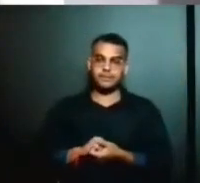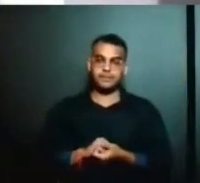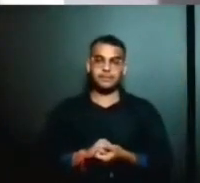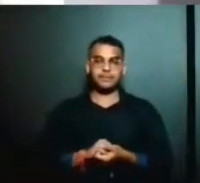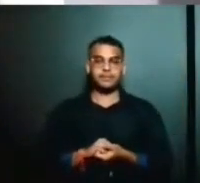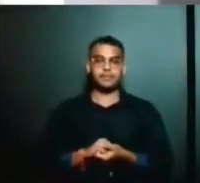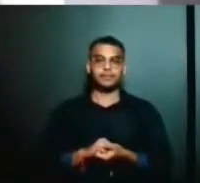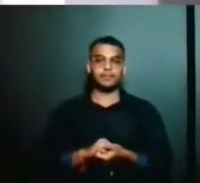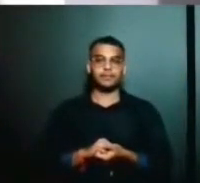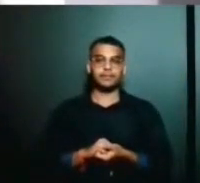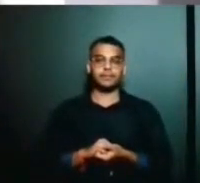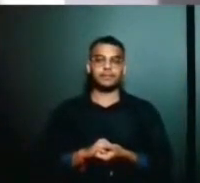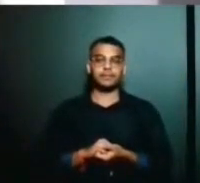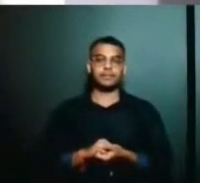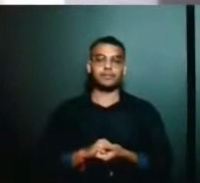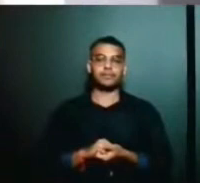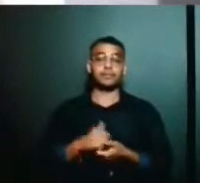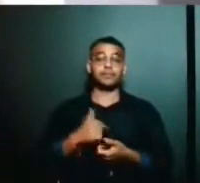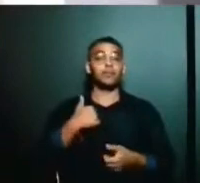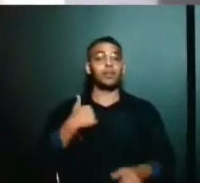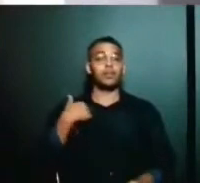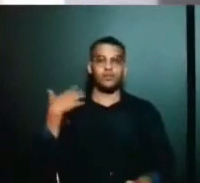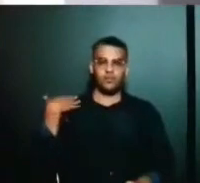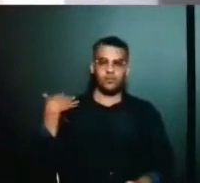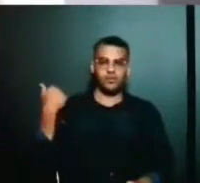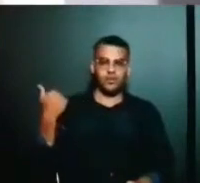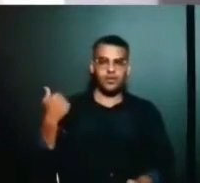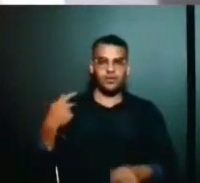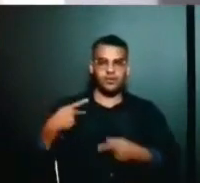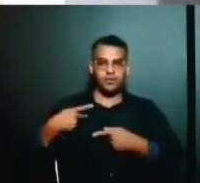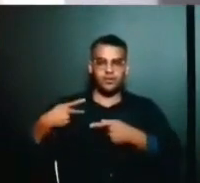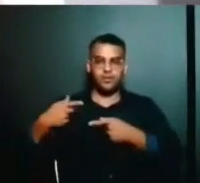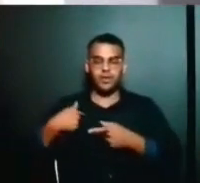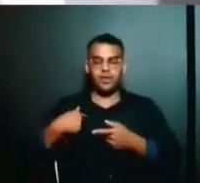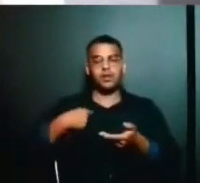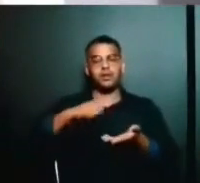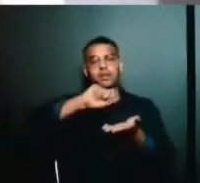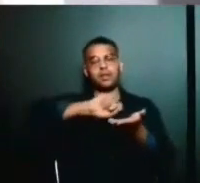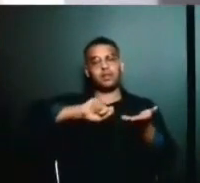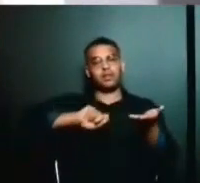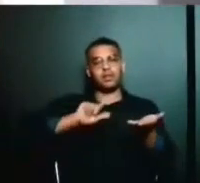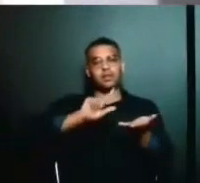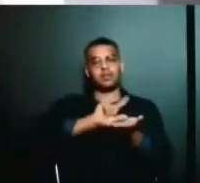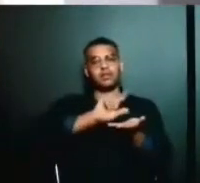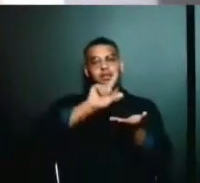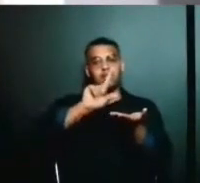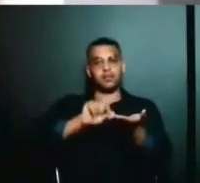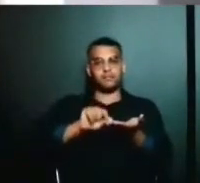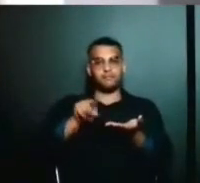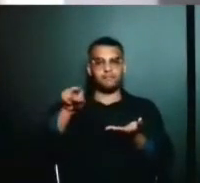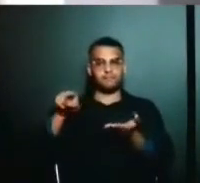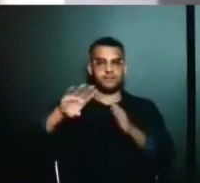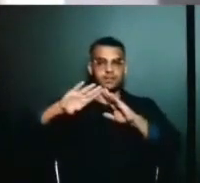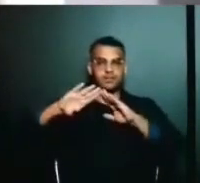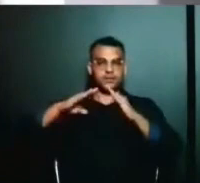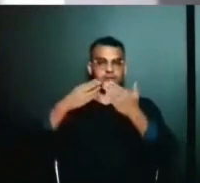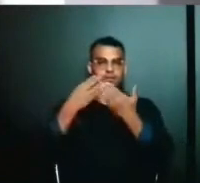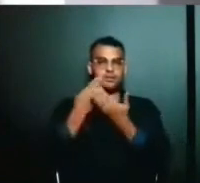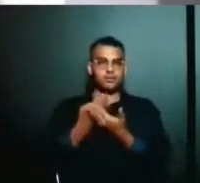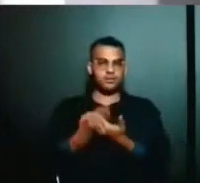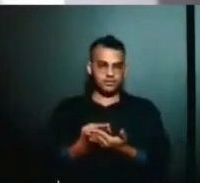Eu fui convidada alguns meses para escrever um artigo para